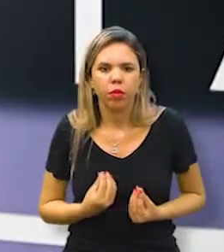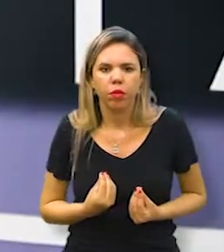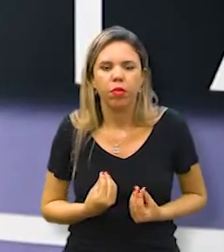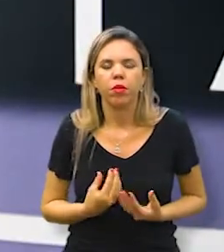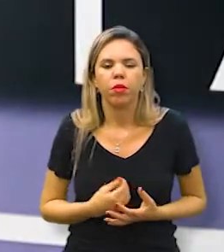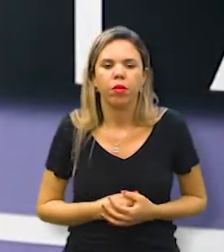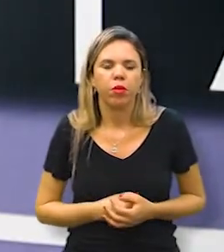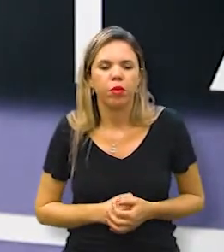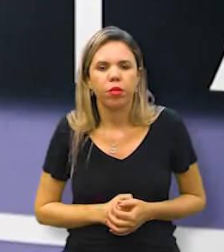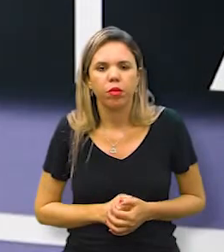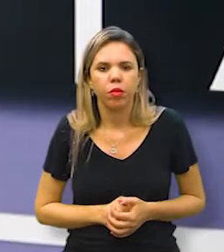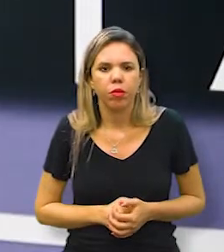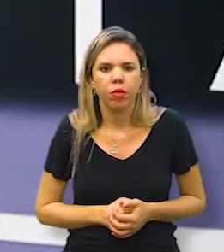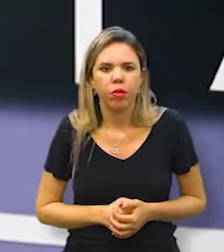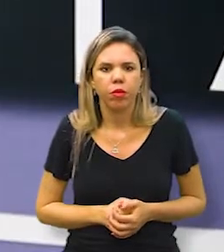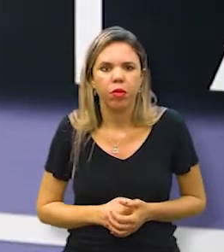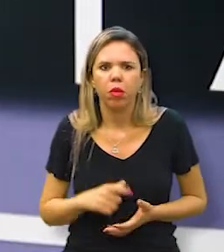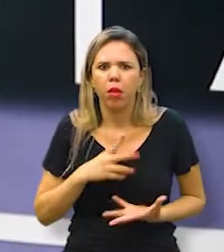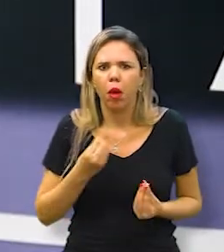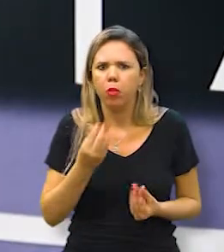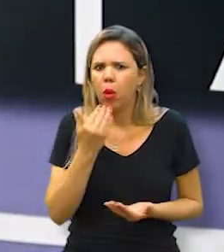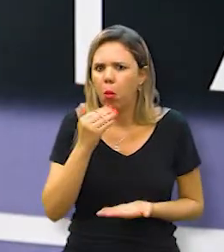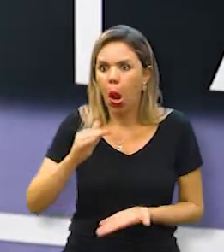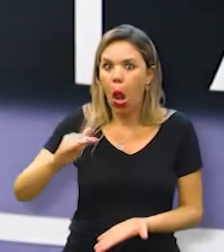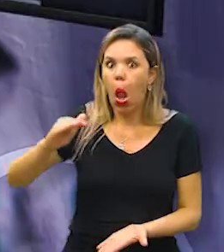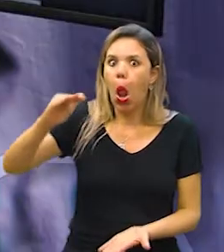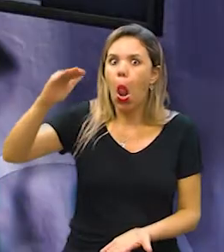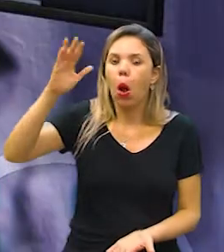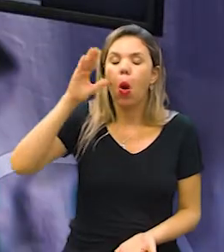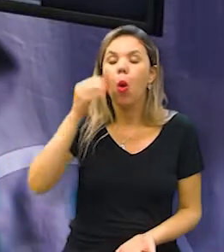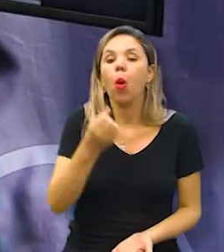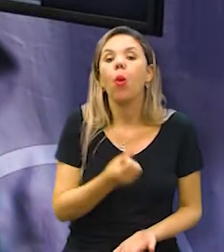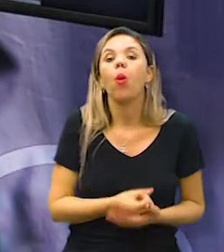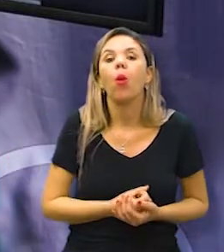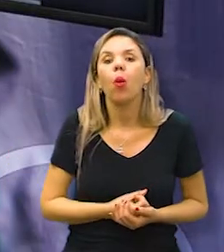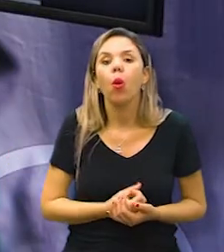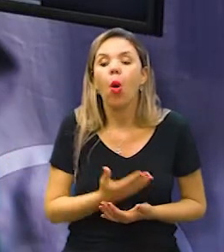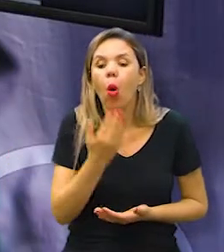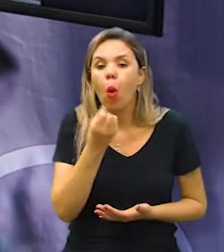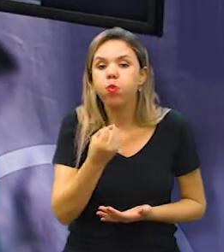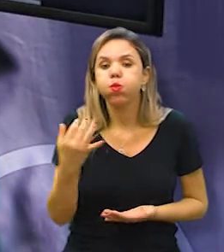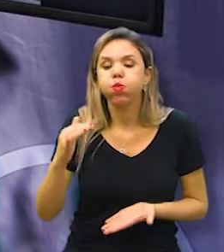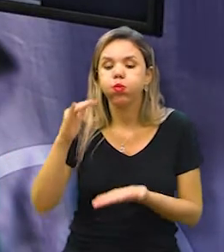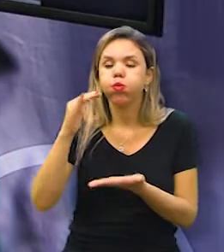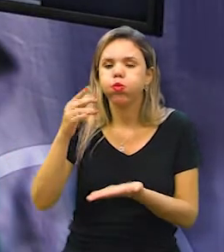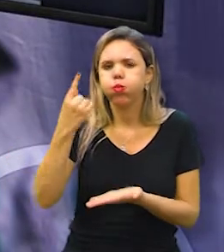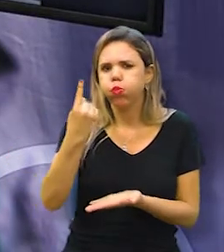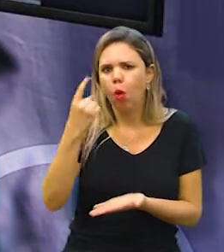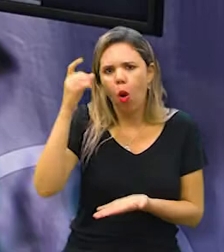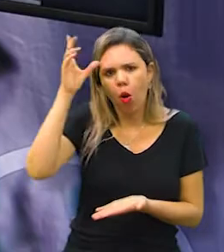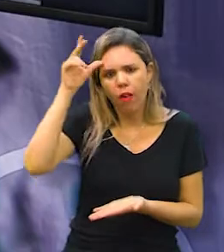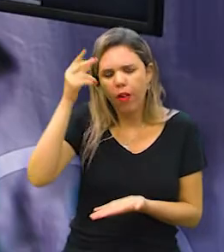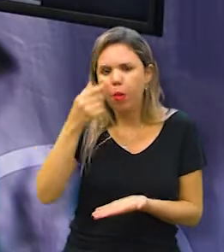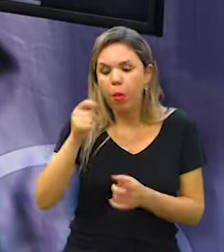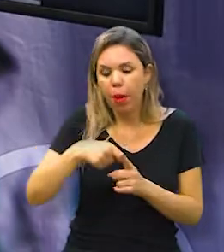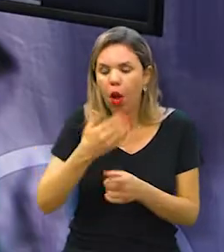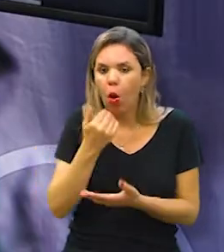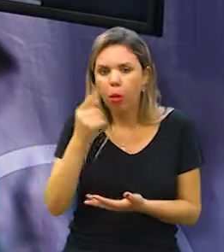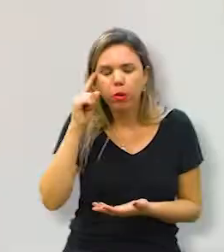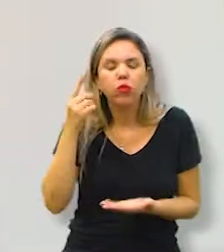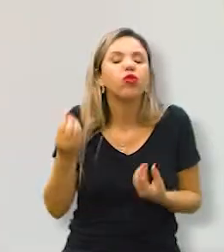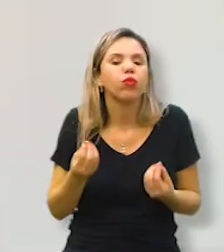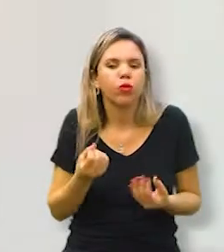mesmo. E haja ração, né, Cida? Só por curiosidade, quanto é que come um cavalo, mais ou menos, de ração por mês, por